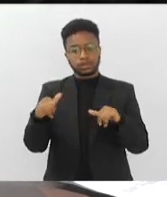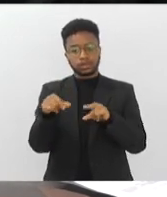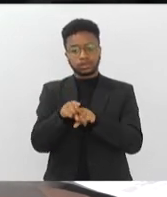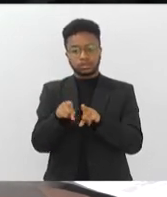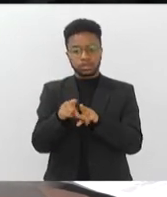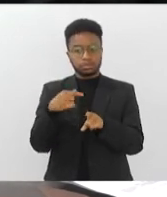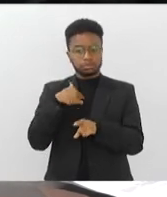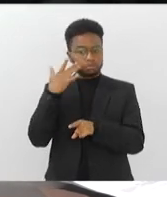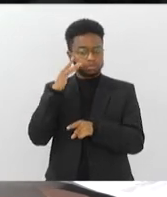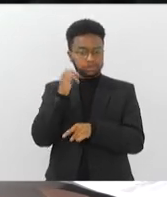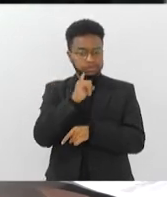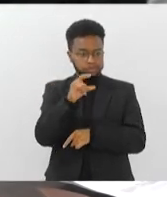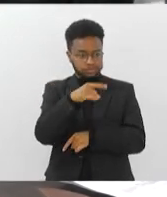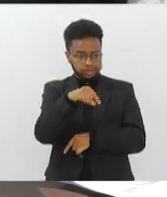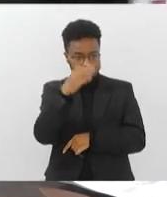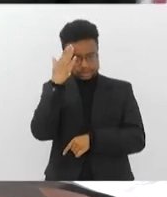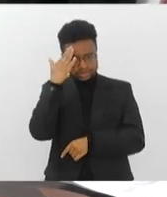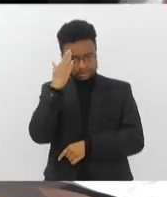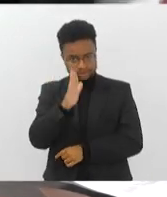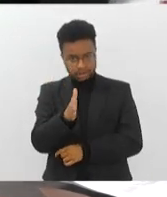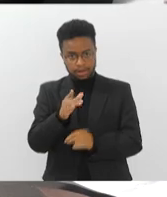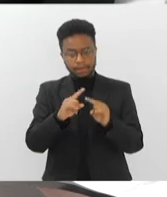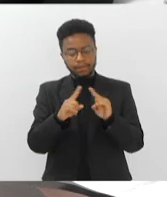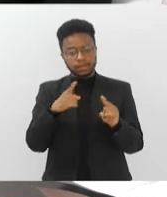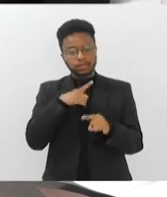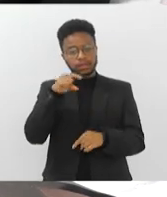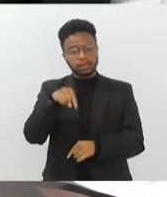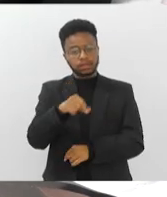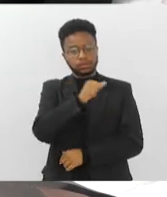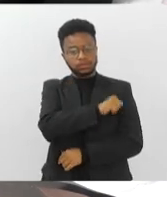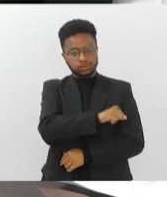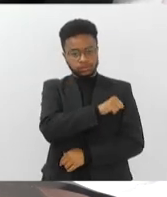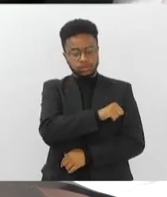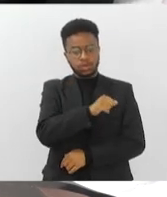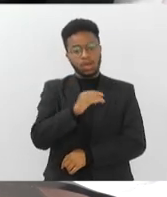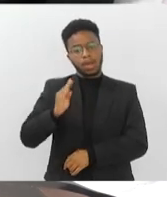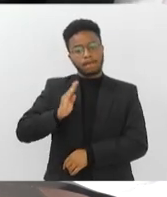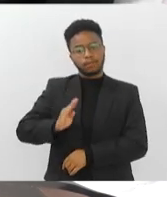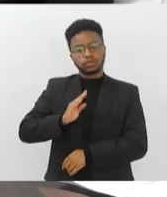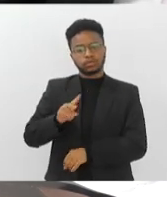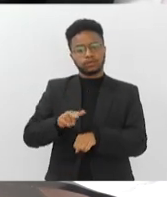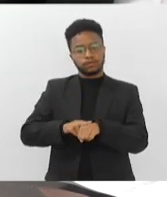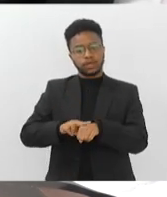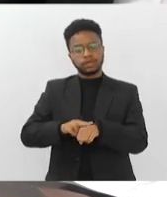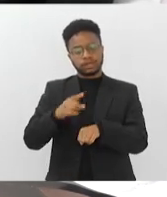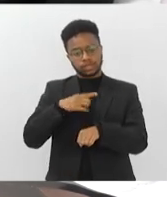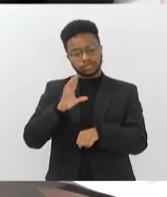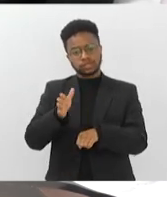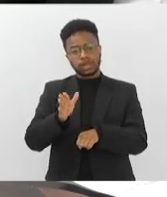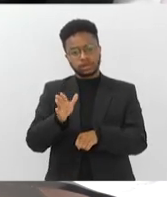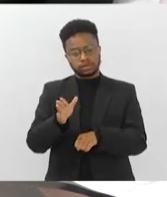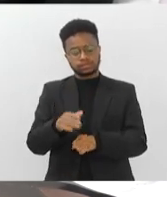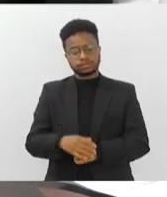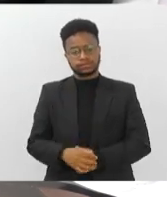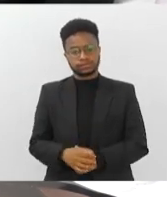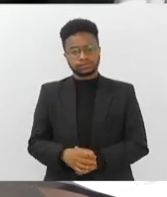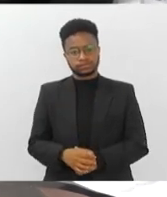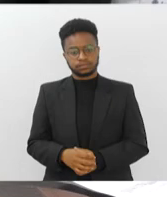sabe, talvez o deputado Luiz Paulo saiba, existe no Rio uma Bolsa Verde. Existe no Rio uma Bolsa